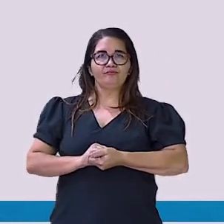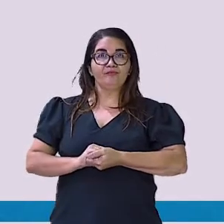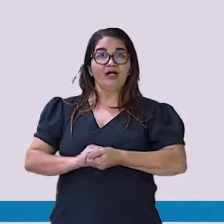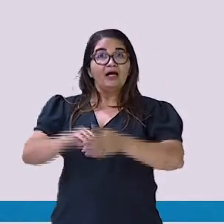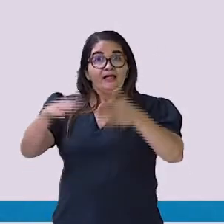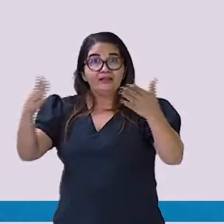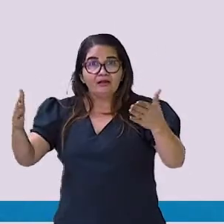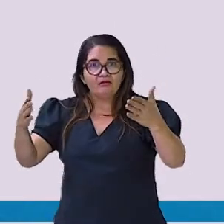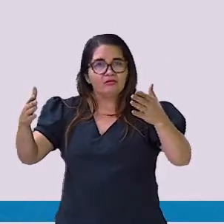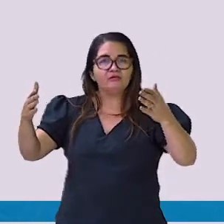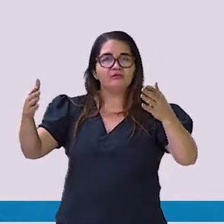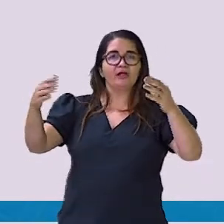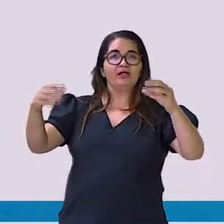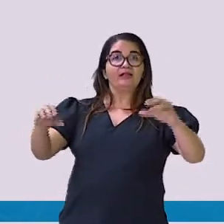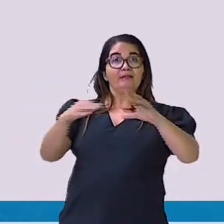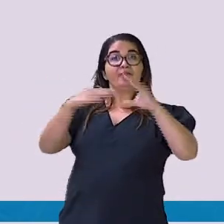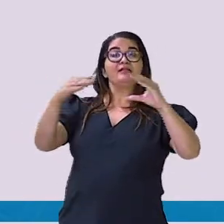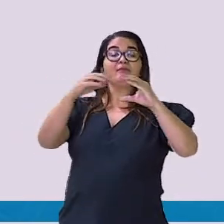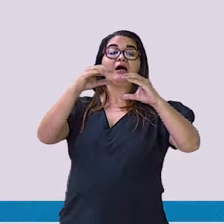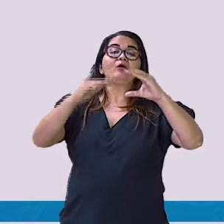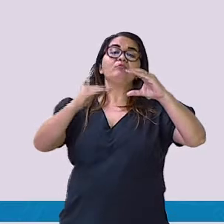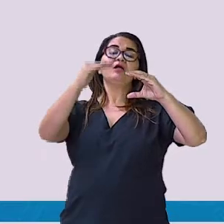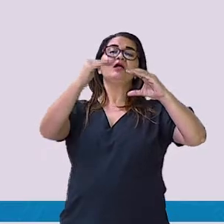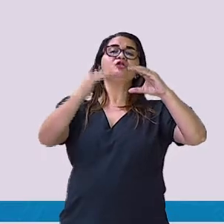na mesma latitude.